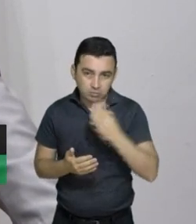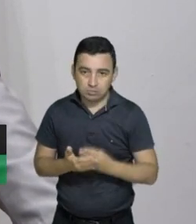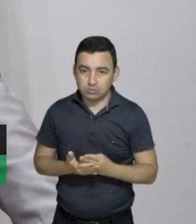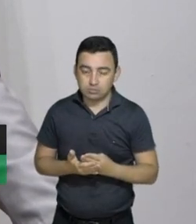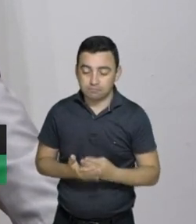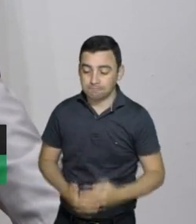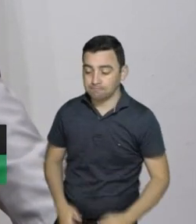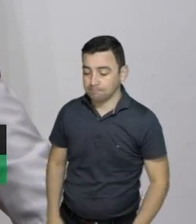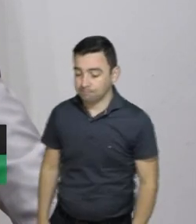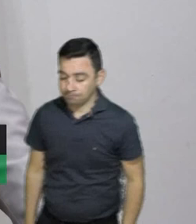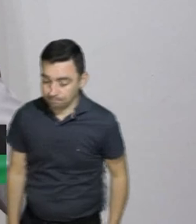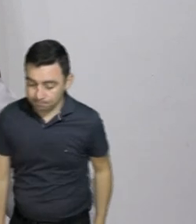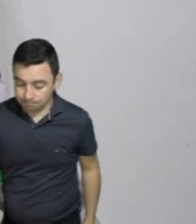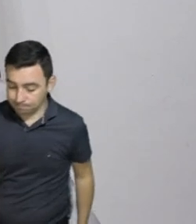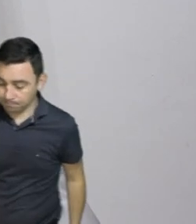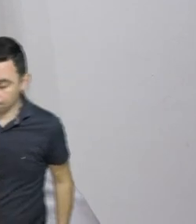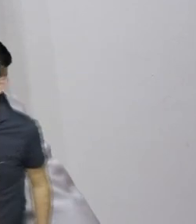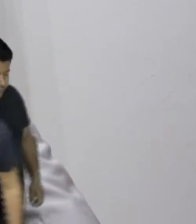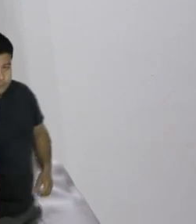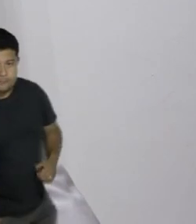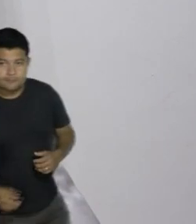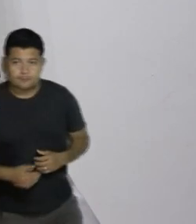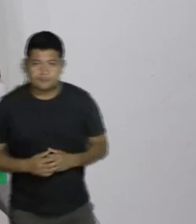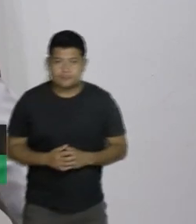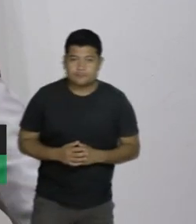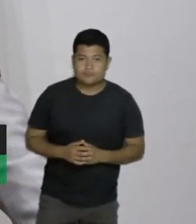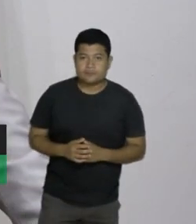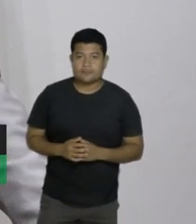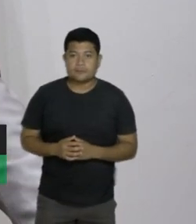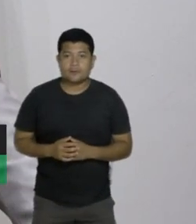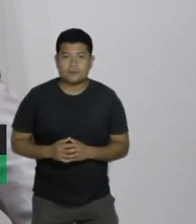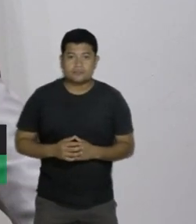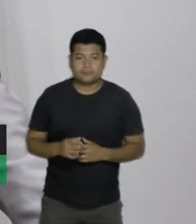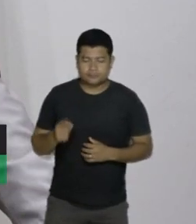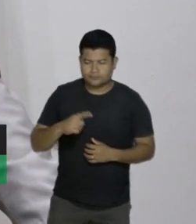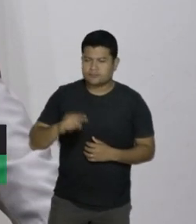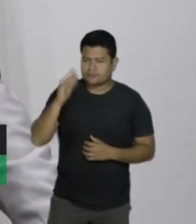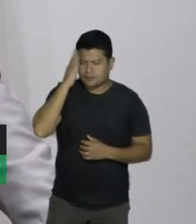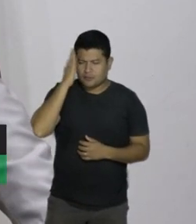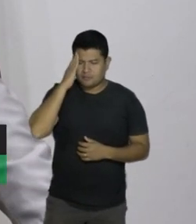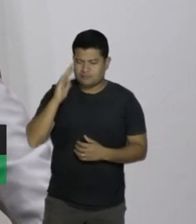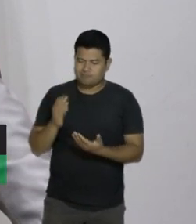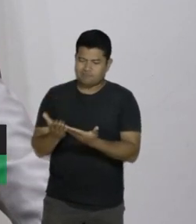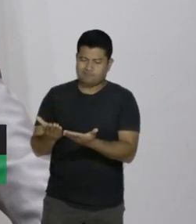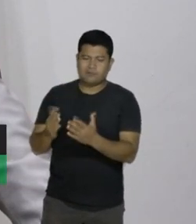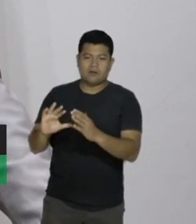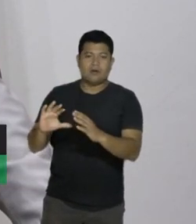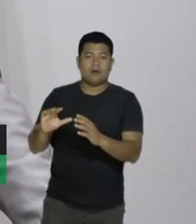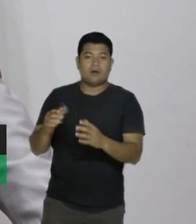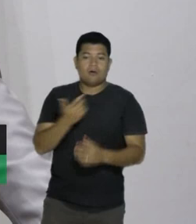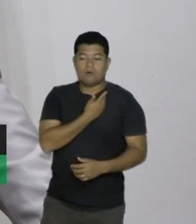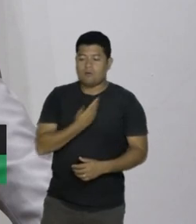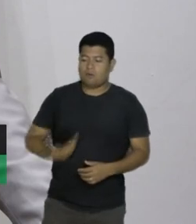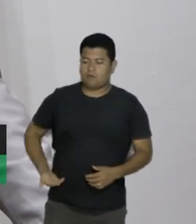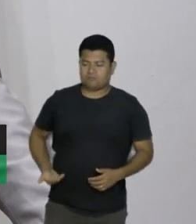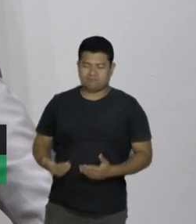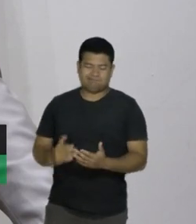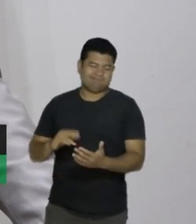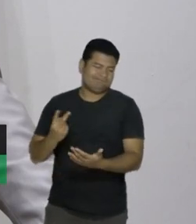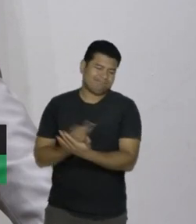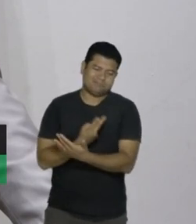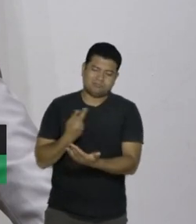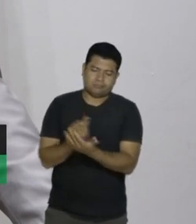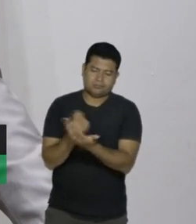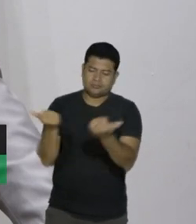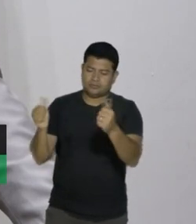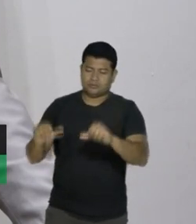nós temos certeza que seria uma porcaria esse governo que seria uma desgraça um pesadelo uma aflição